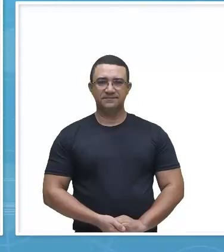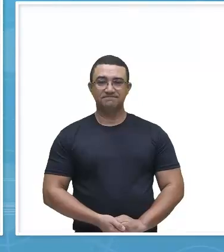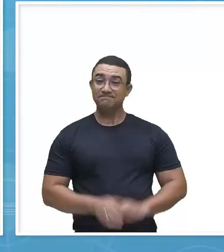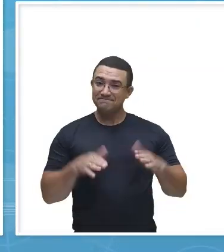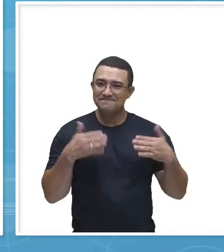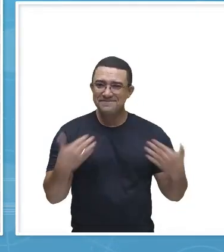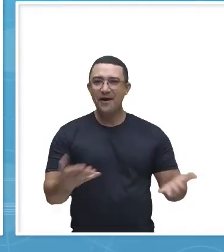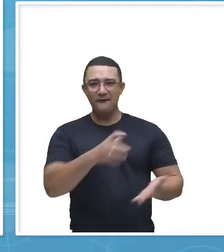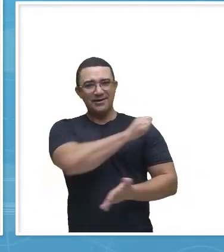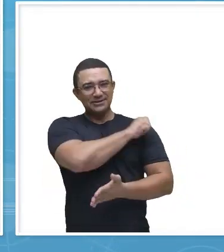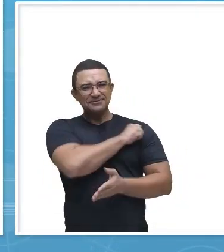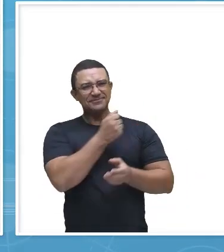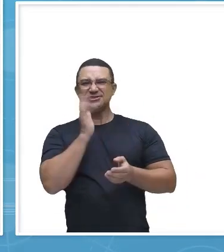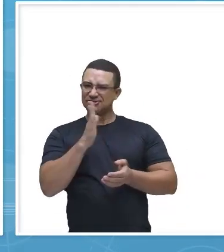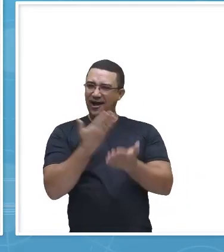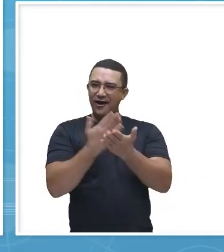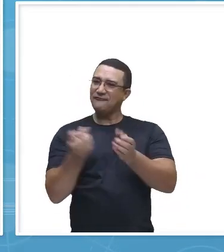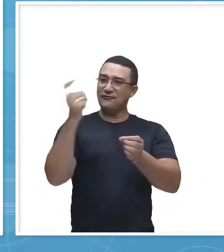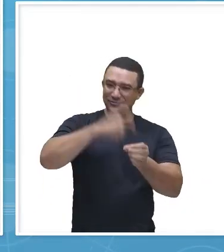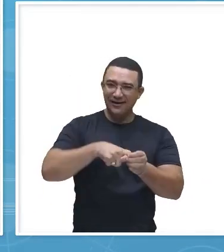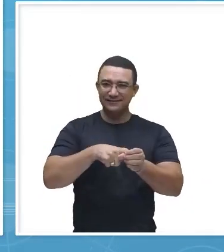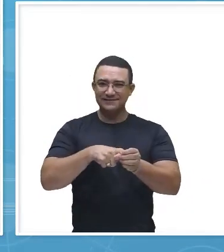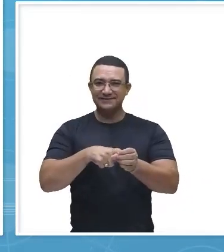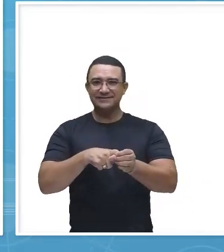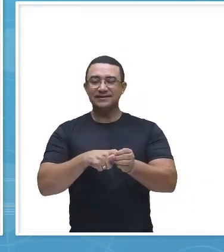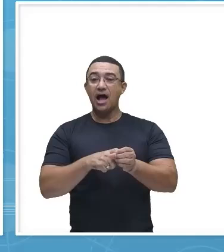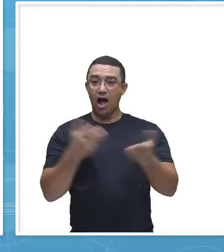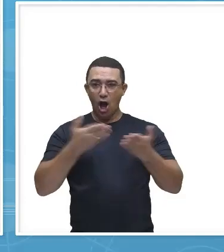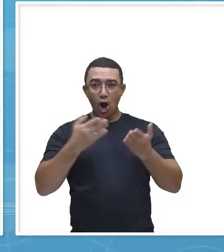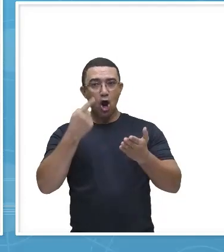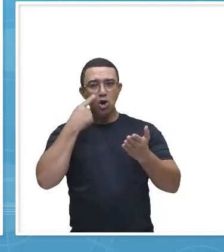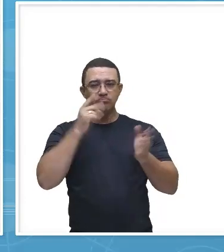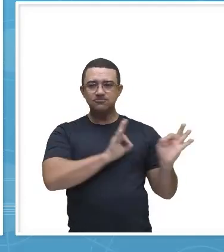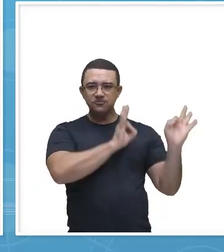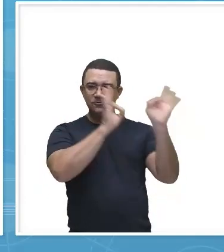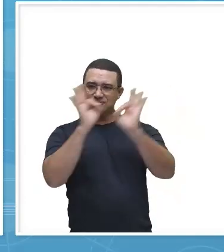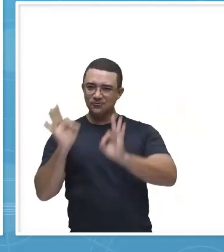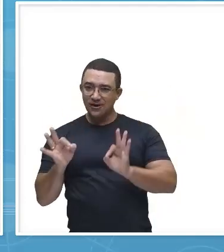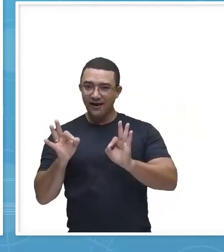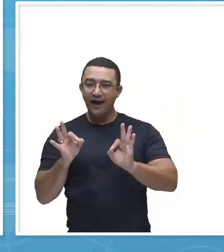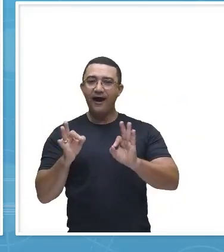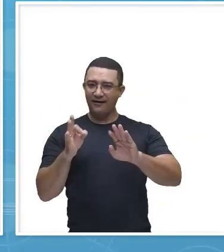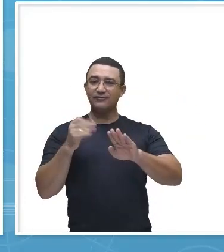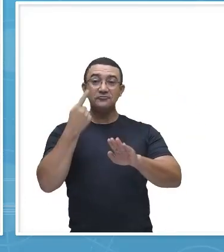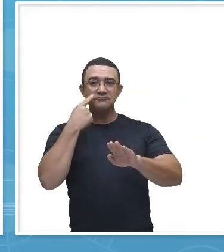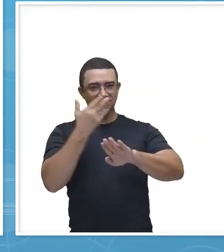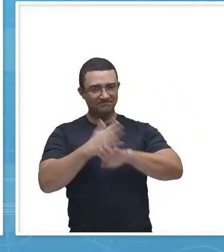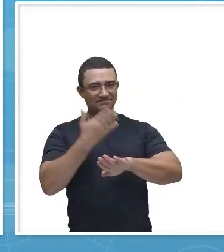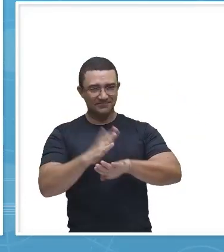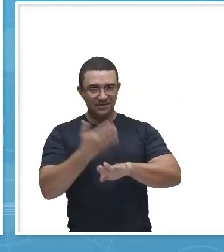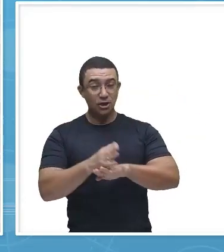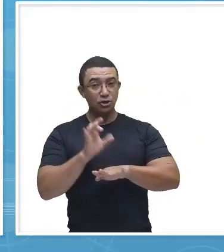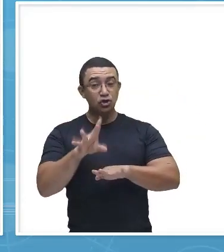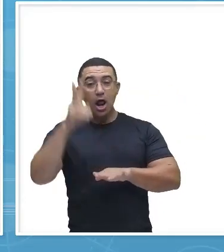Muito bem, pessoal, estamos de volta aí por esse momento para acompanhar aí a nossa DLI, né? Só reforçando, você que está